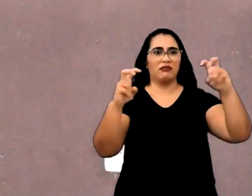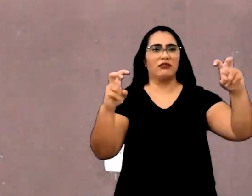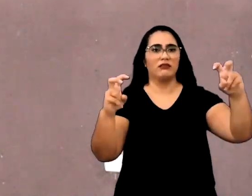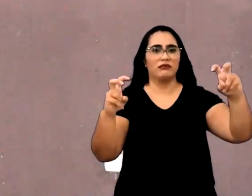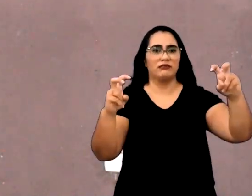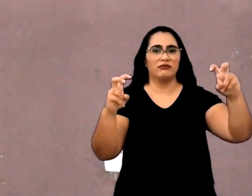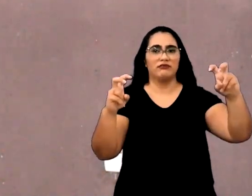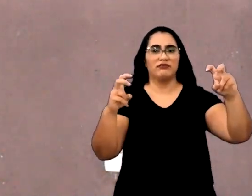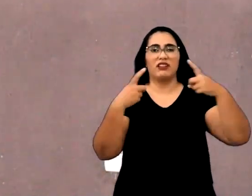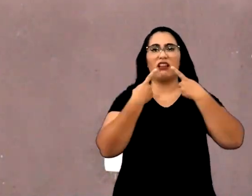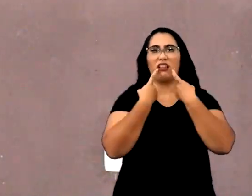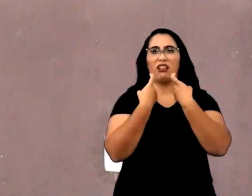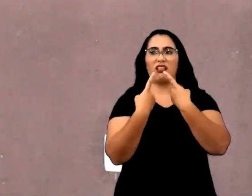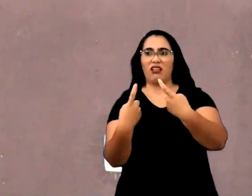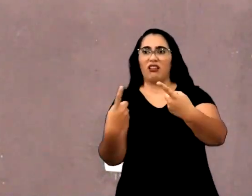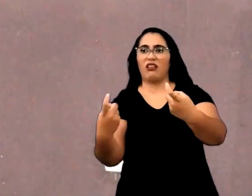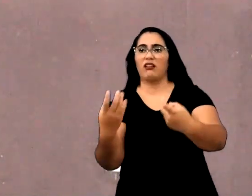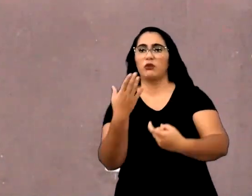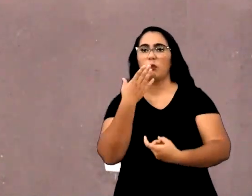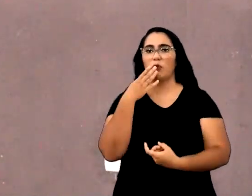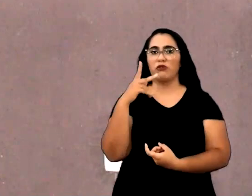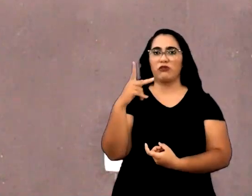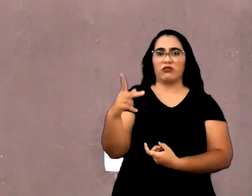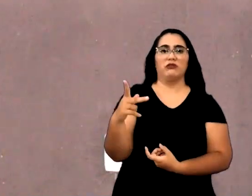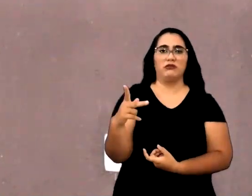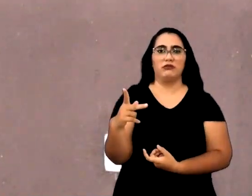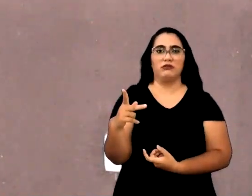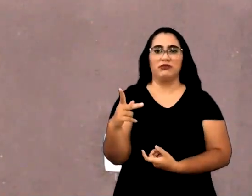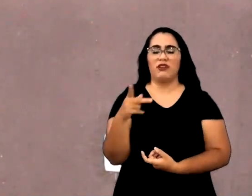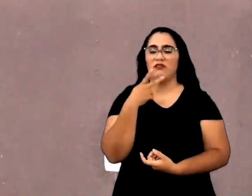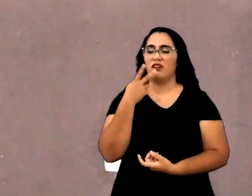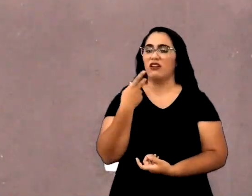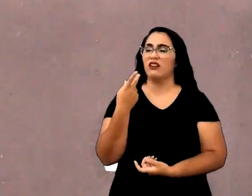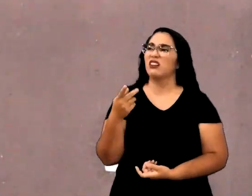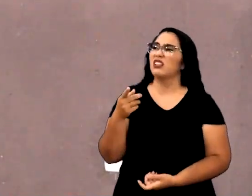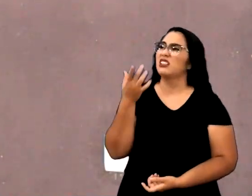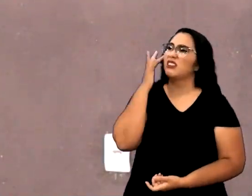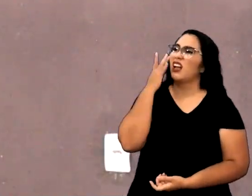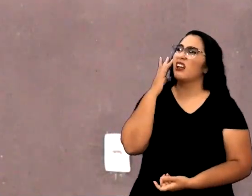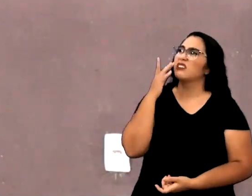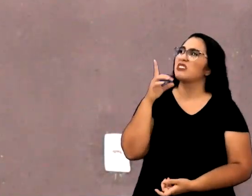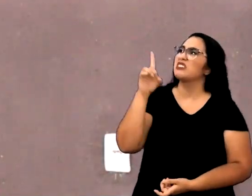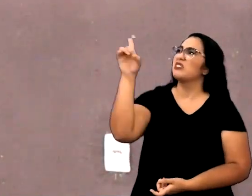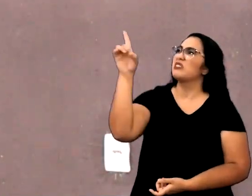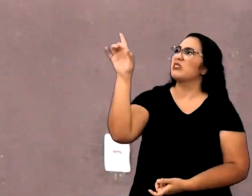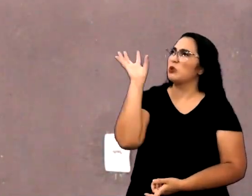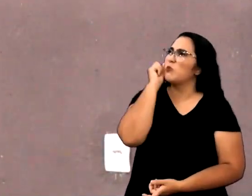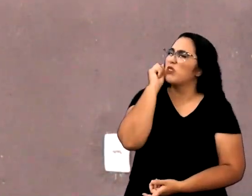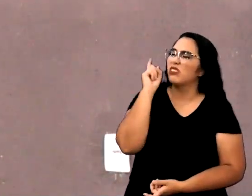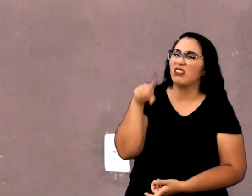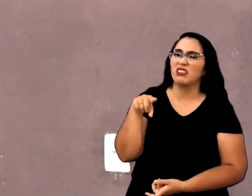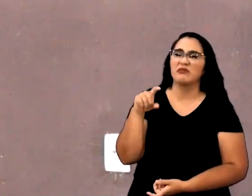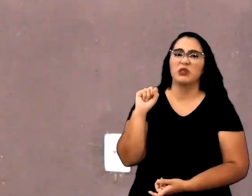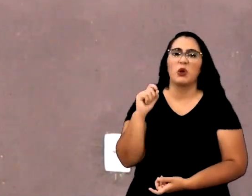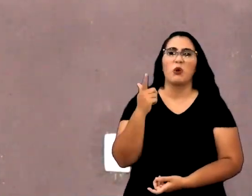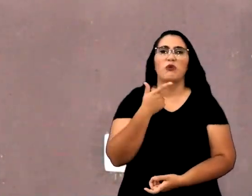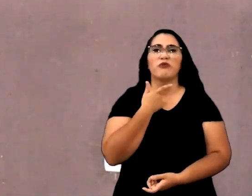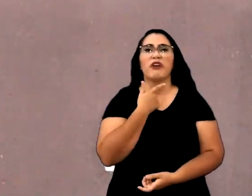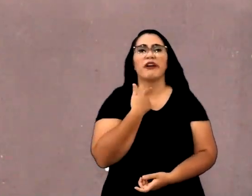Ele até zomba daquele momento dos profetas. Cadê ele? Será que ele está dormindo? Será que ele está